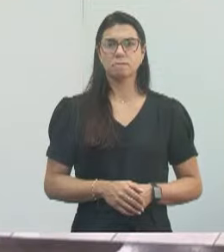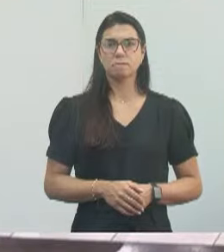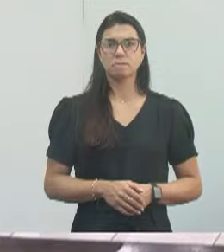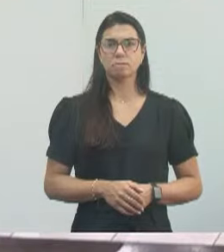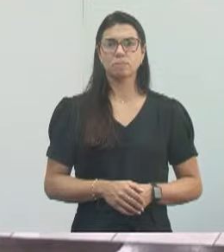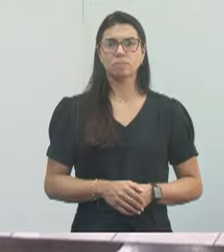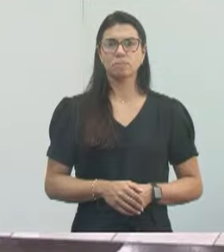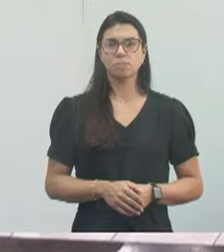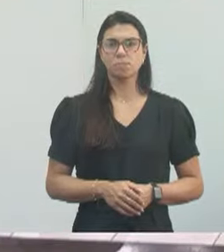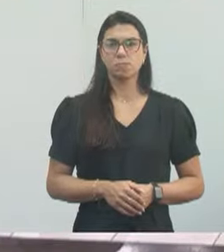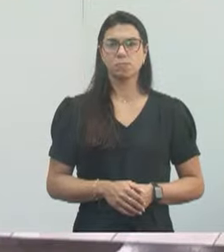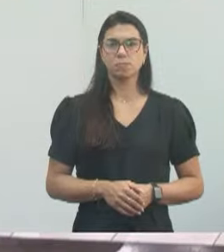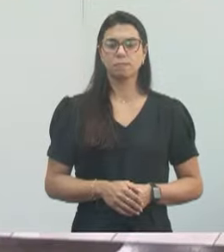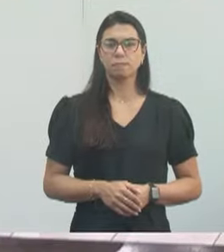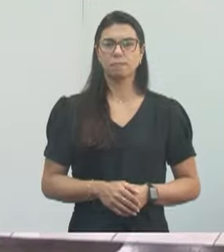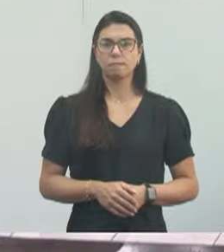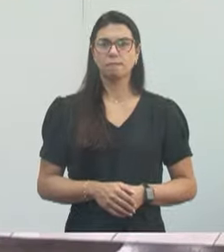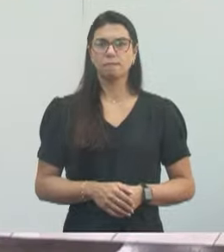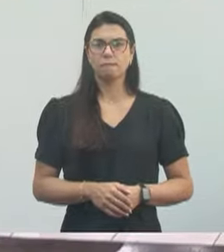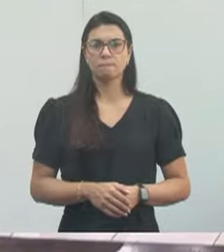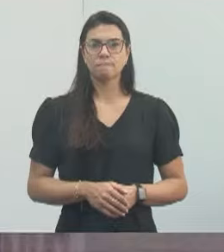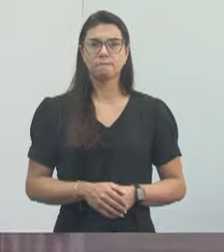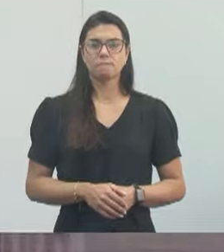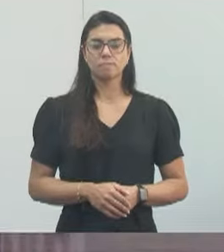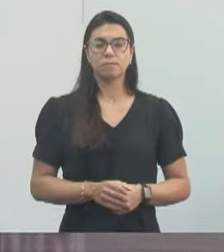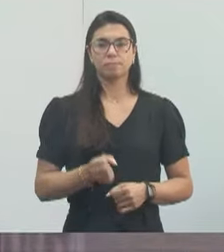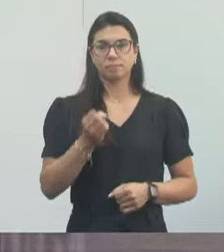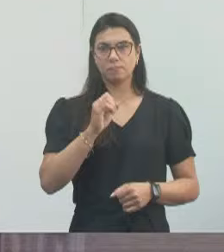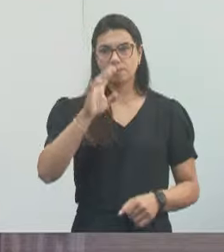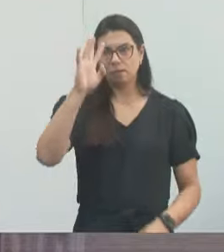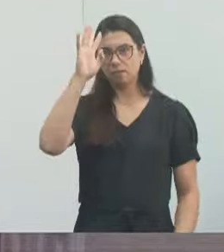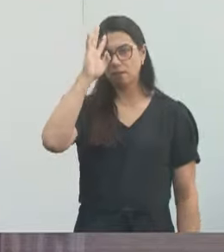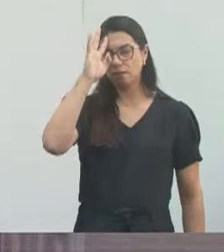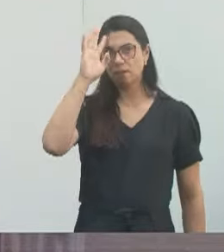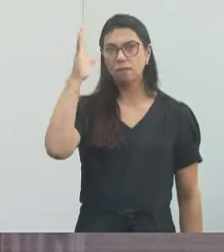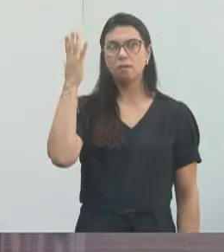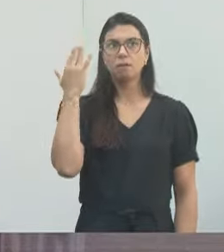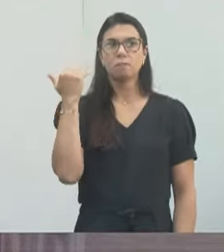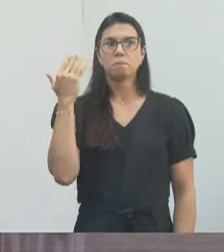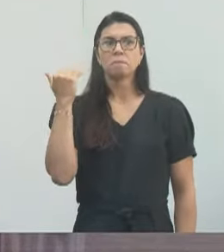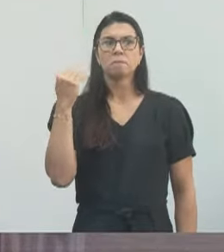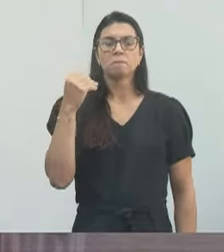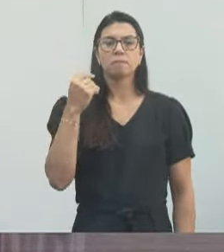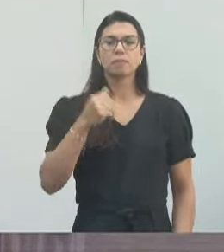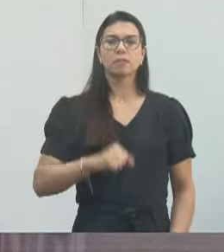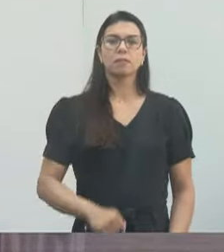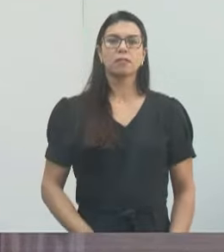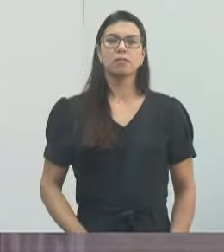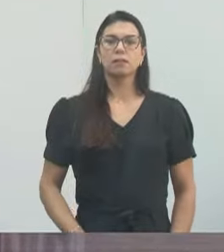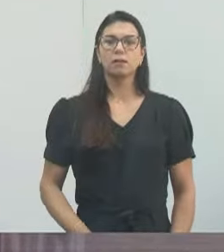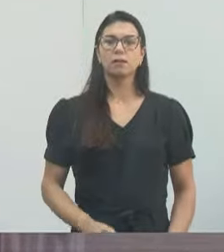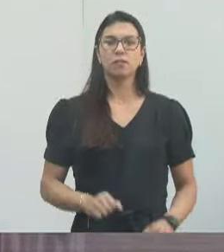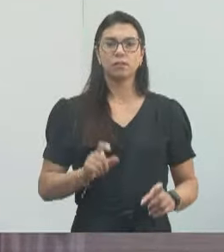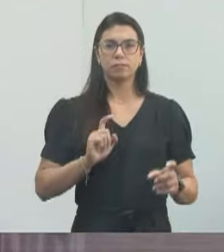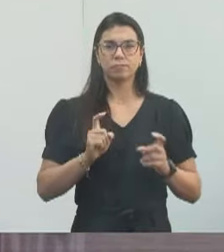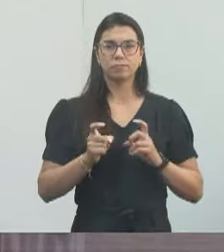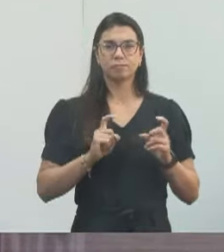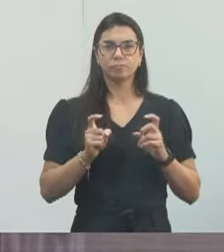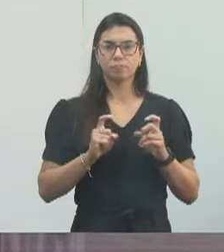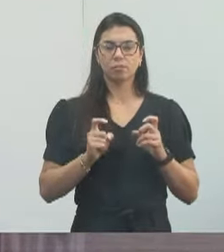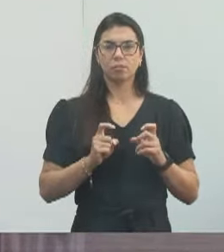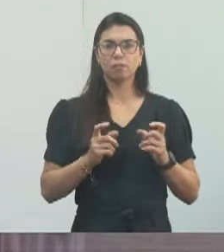votar Então tá bom quarta-feira passada aqui da sessão de câmara que hoje é quinta